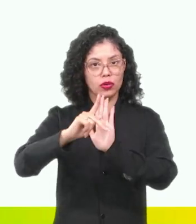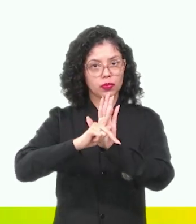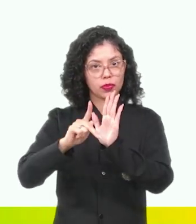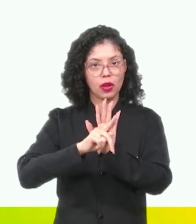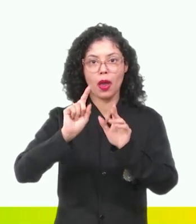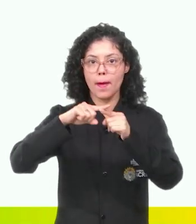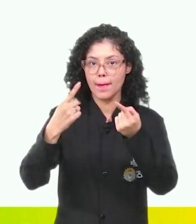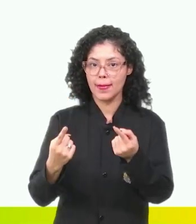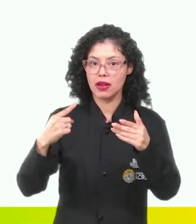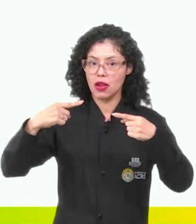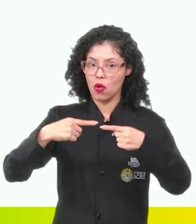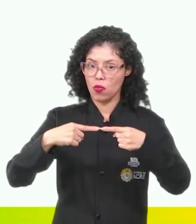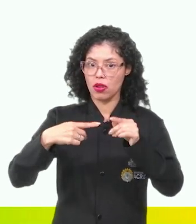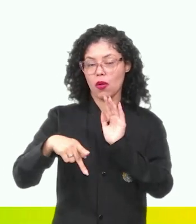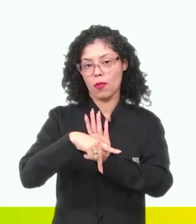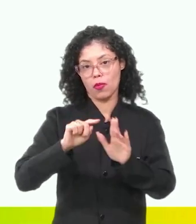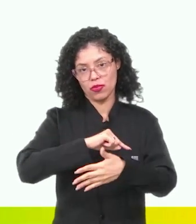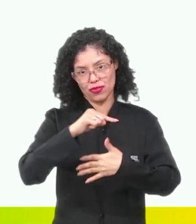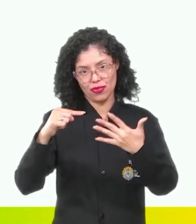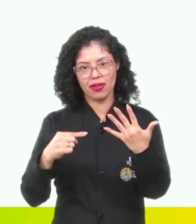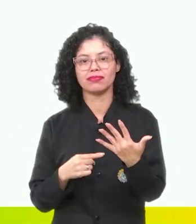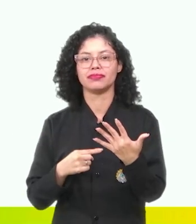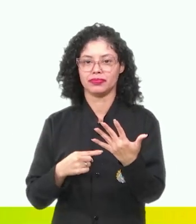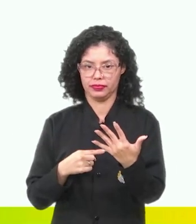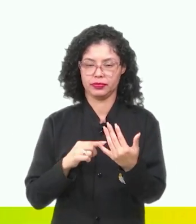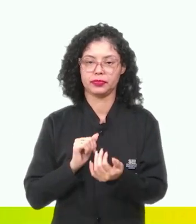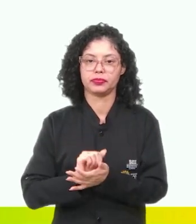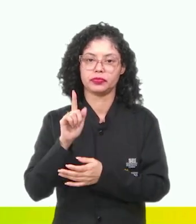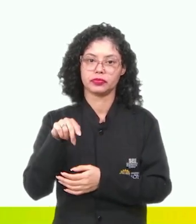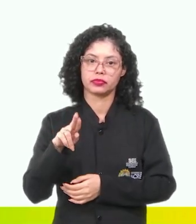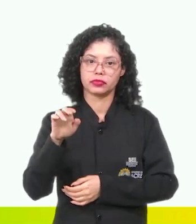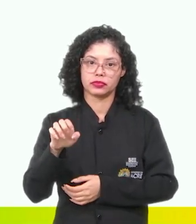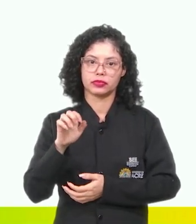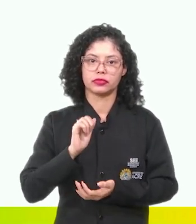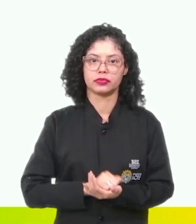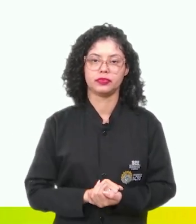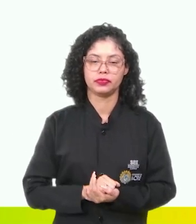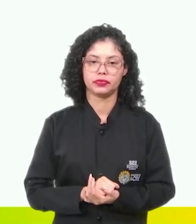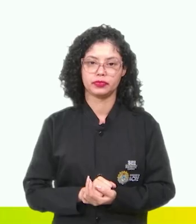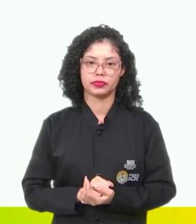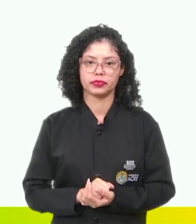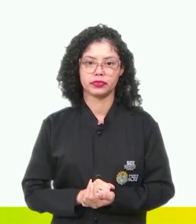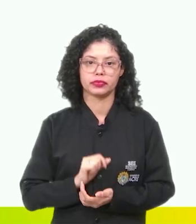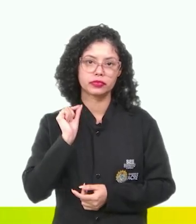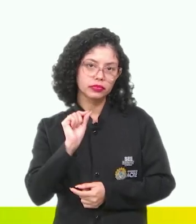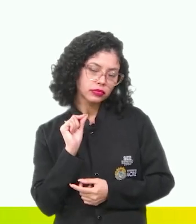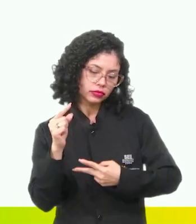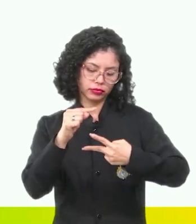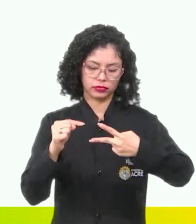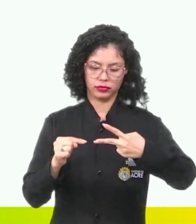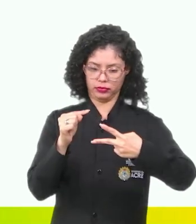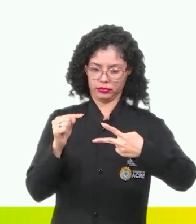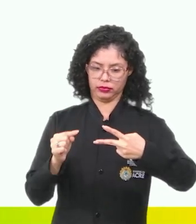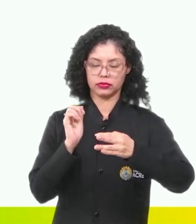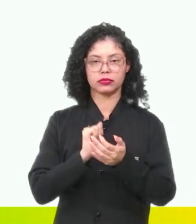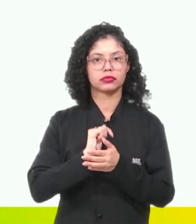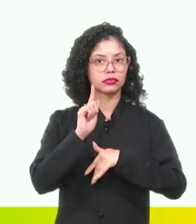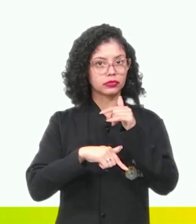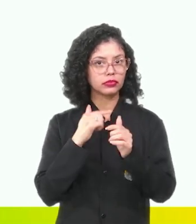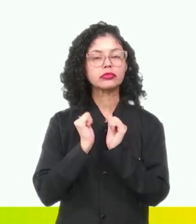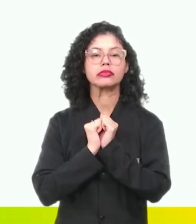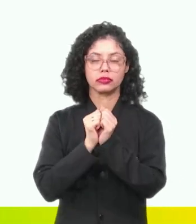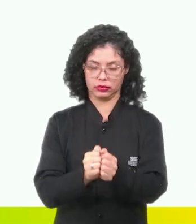sim a combinação dos efeitos de vários genes. Então, nesse caso aqui, duas características vão trabalhar